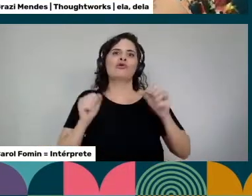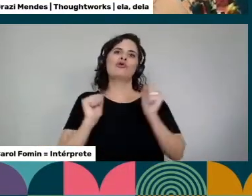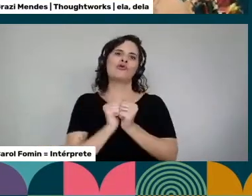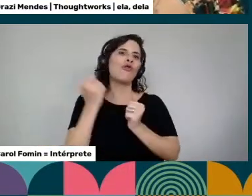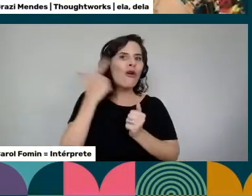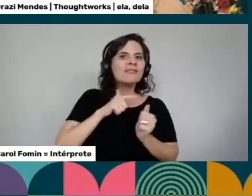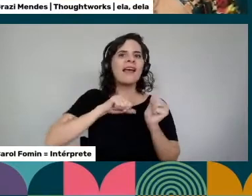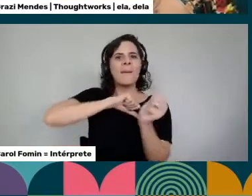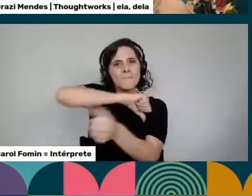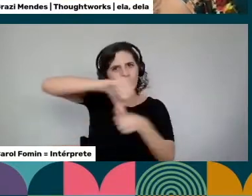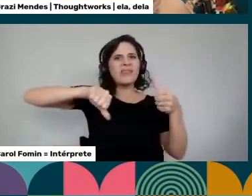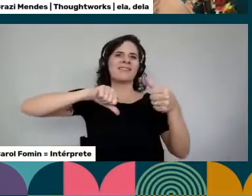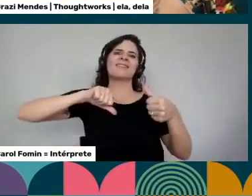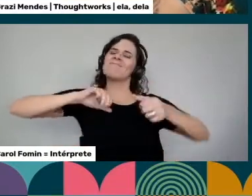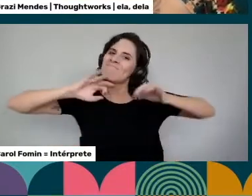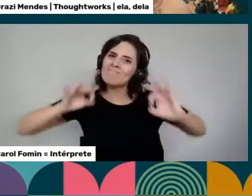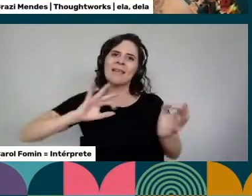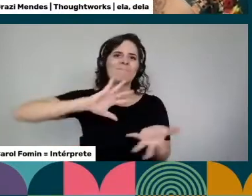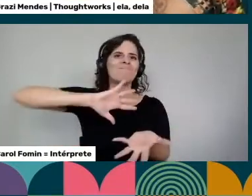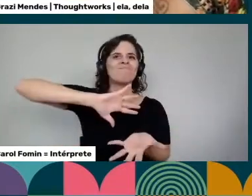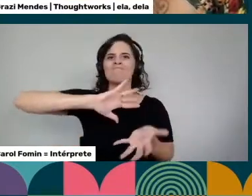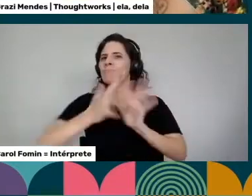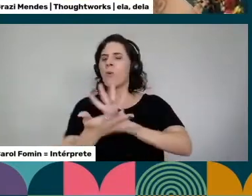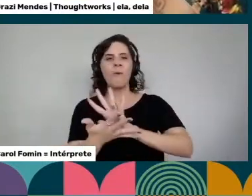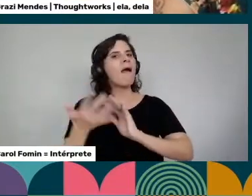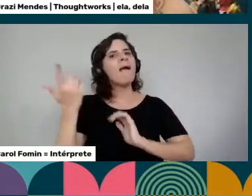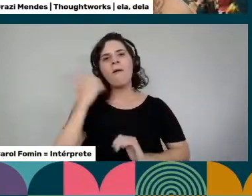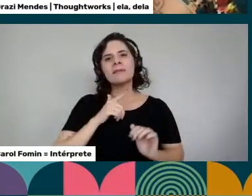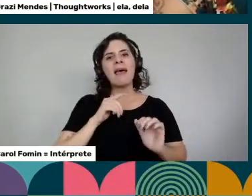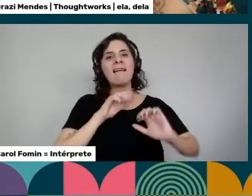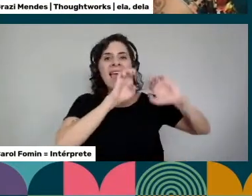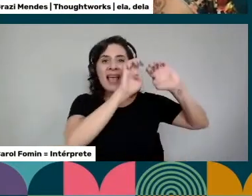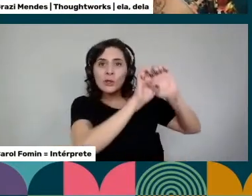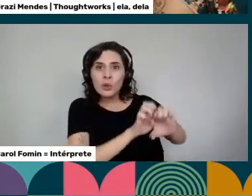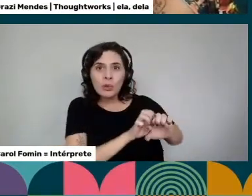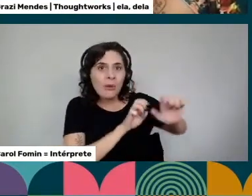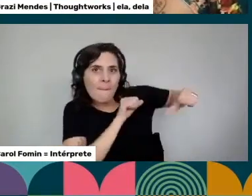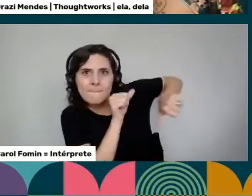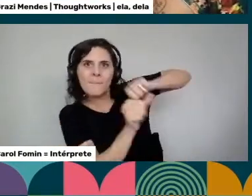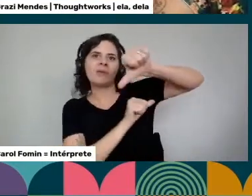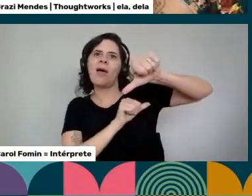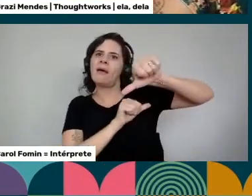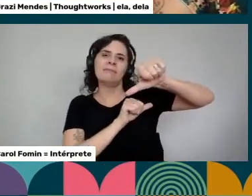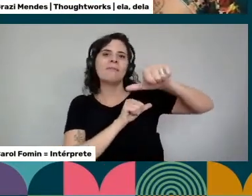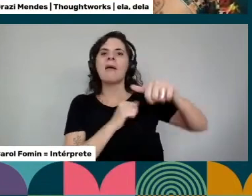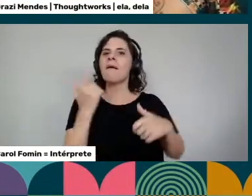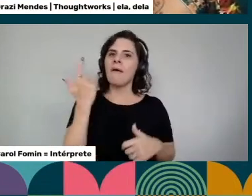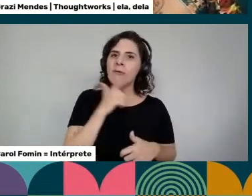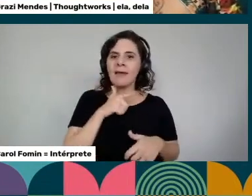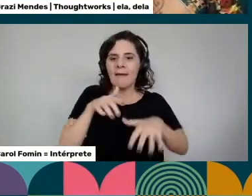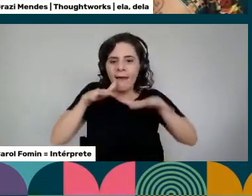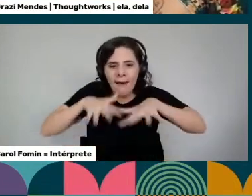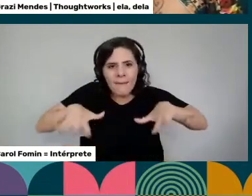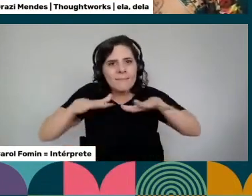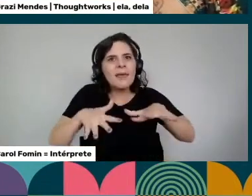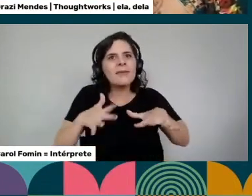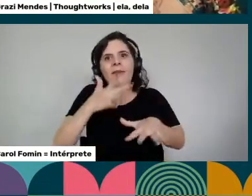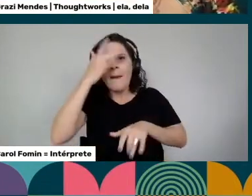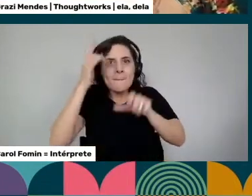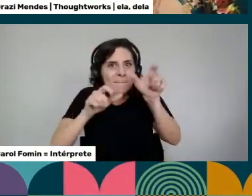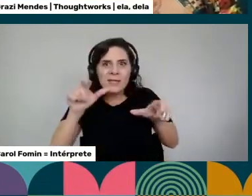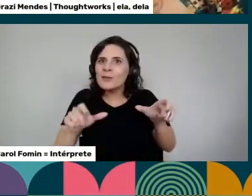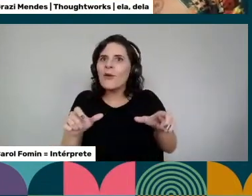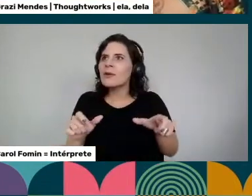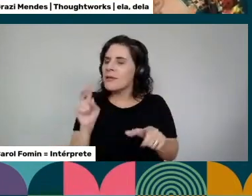por mudanças que são verdadeiramente estruturais, né, de como a gente consegue construir ambientes em que as pessoas possam ser